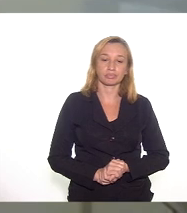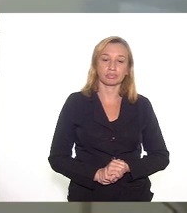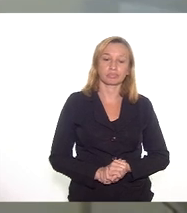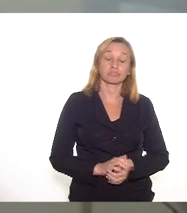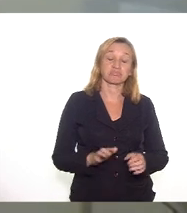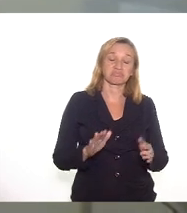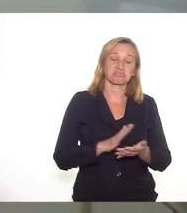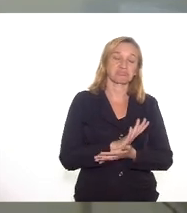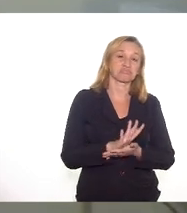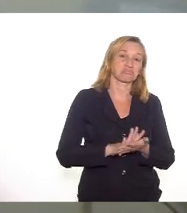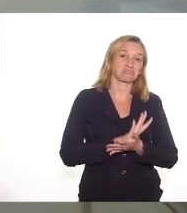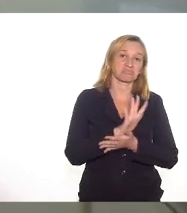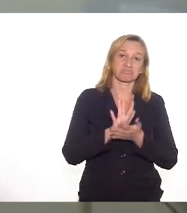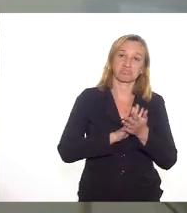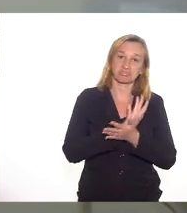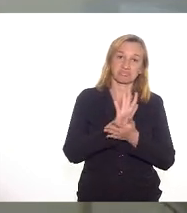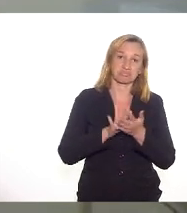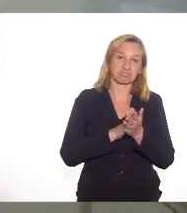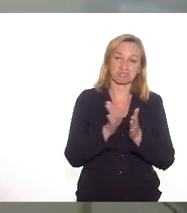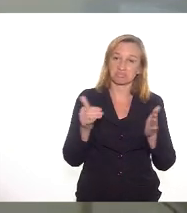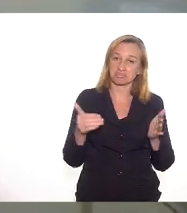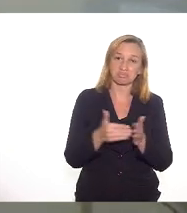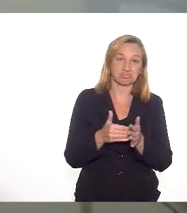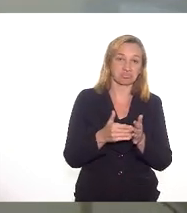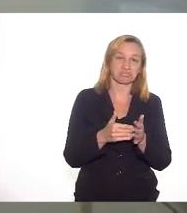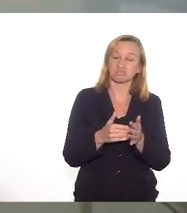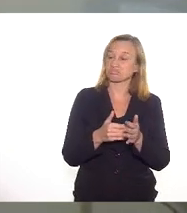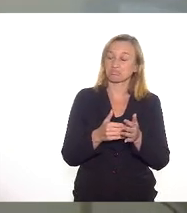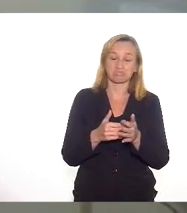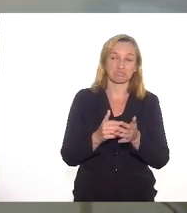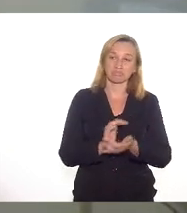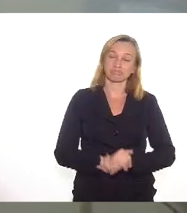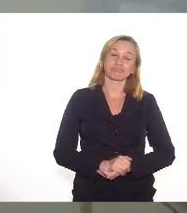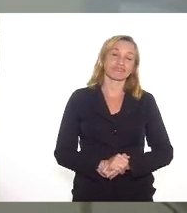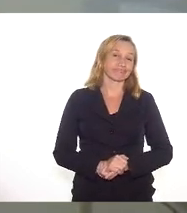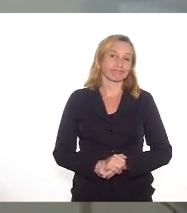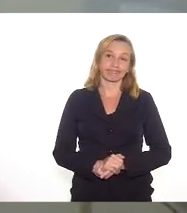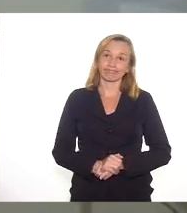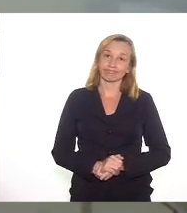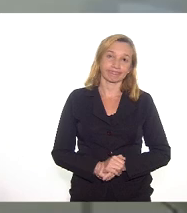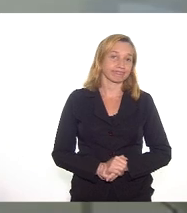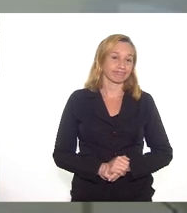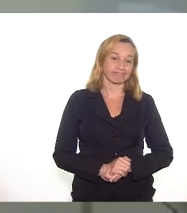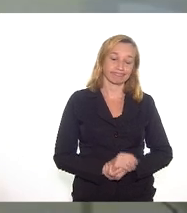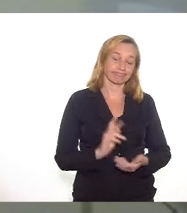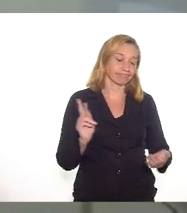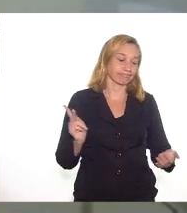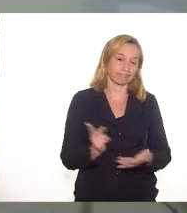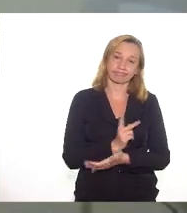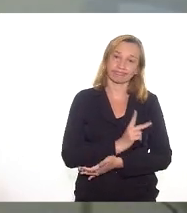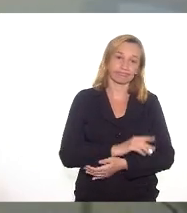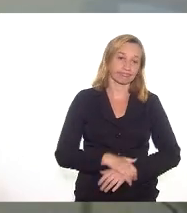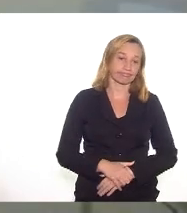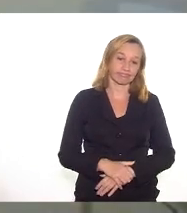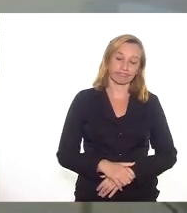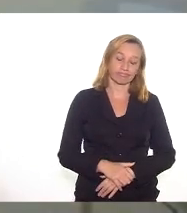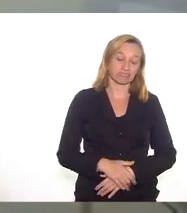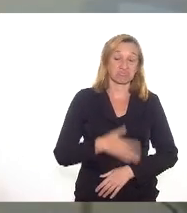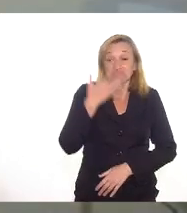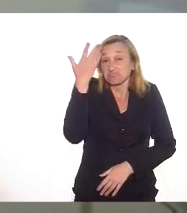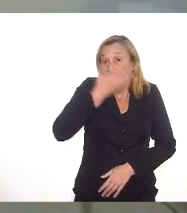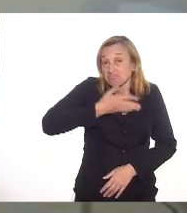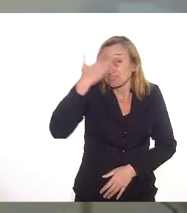até agora, essa garantia de vida não ocorreu. E eu não estou